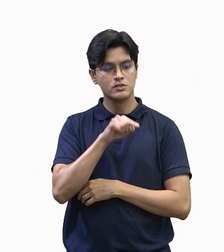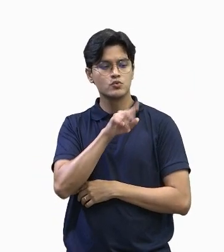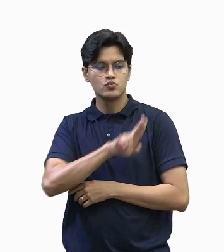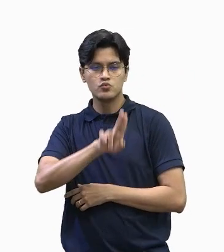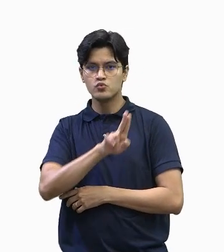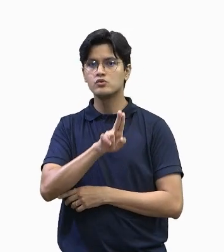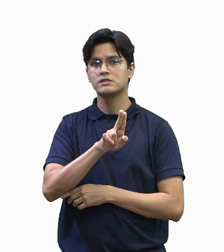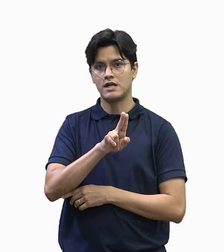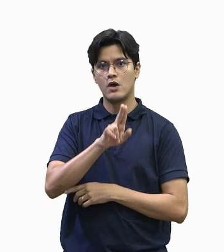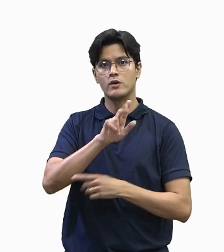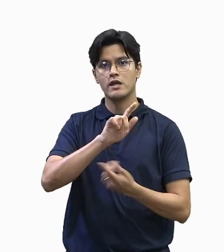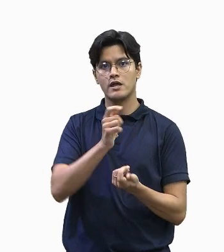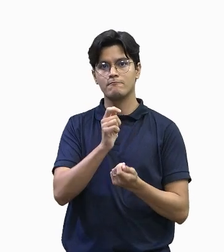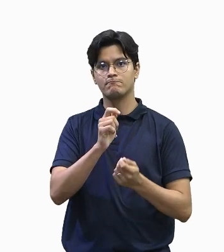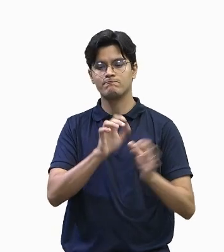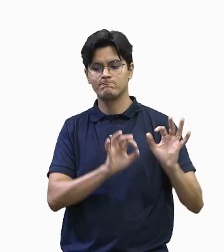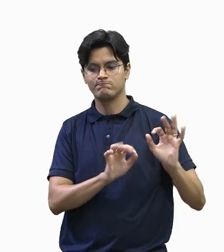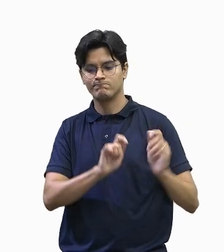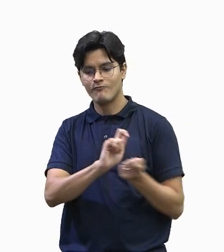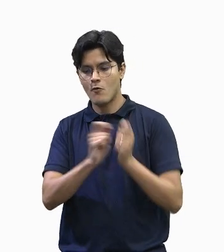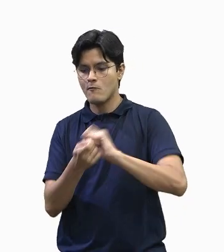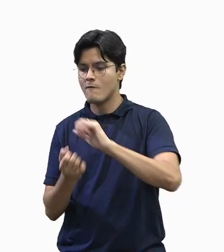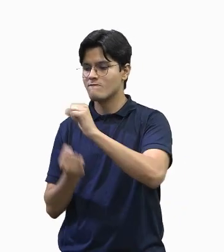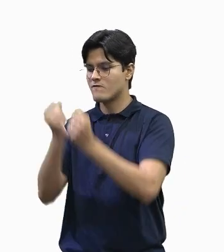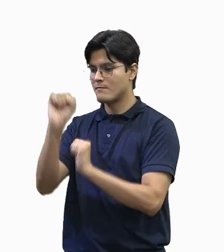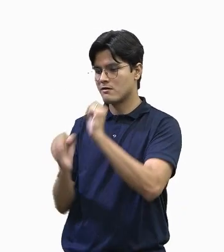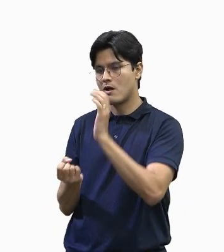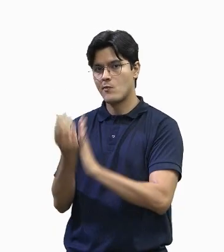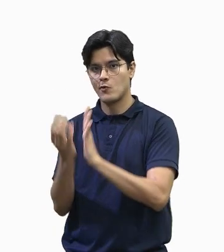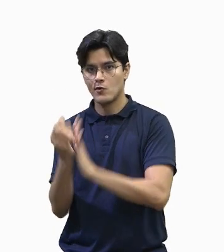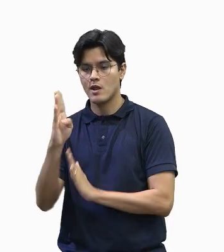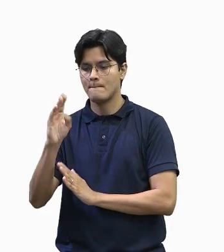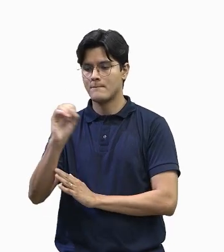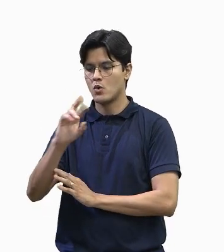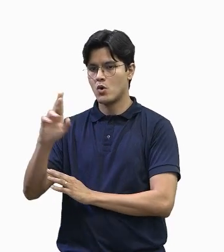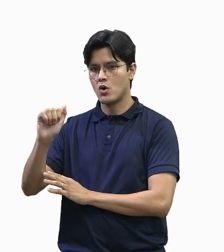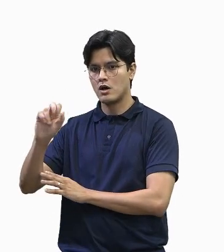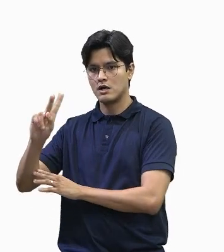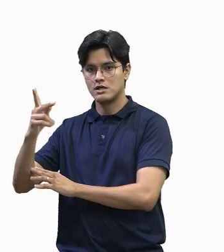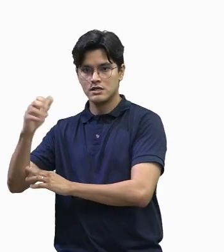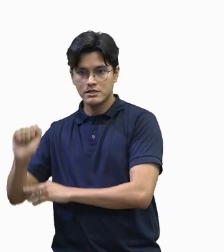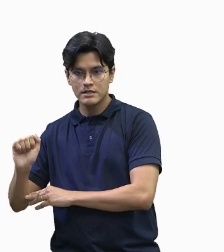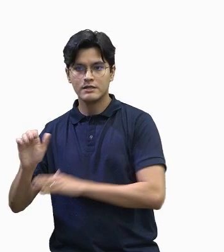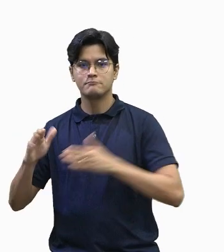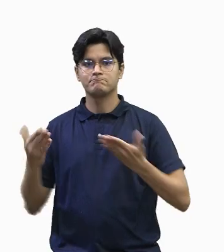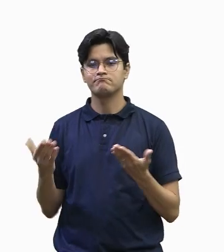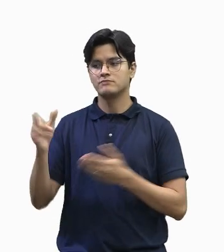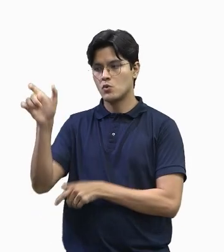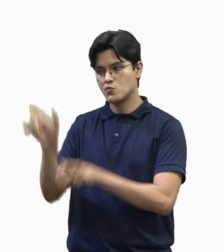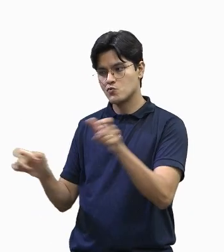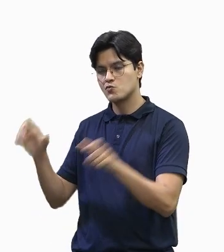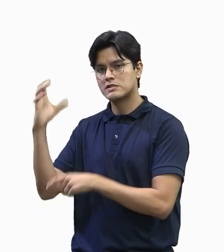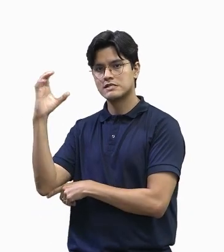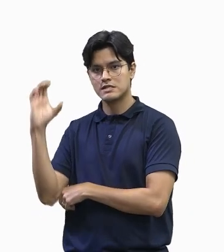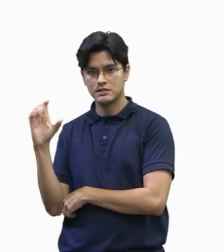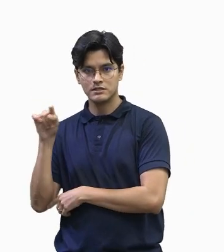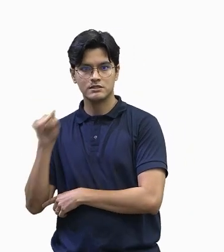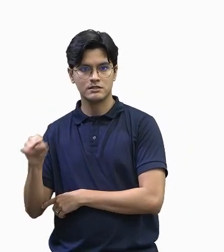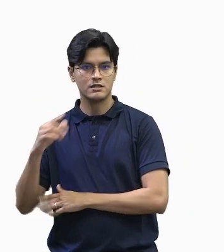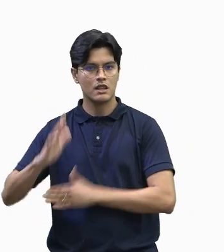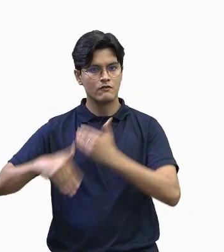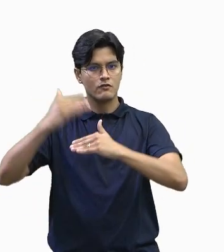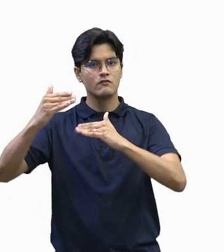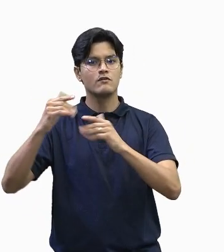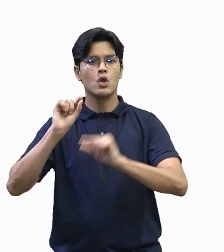Vamos adiante. Anos mais tarde, os estudos desenvolvidos pelo cientista Charles Goodyear desenvolveram o processo